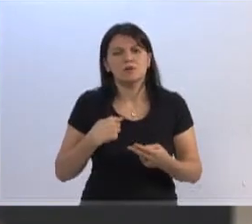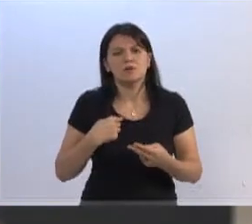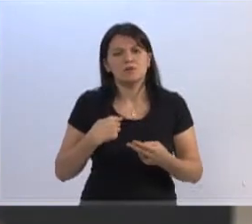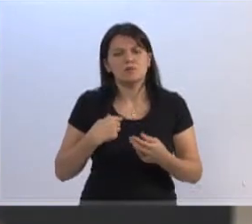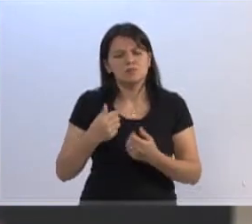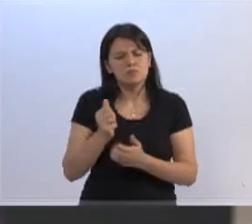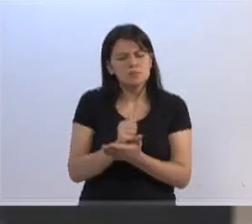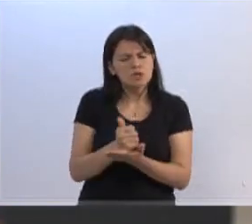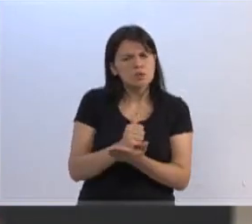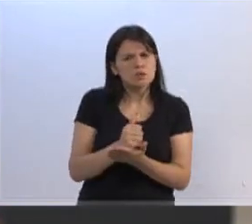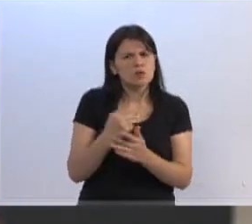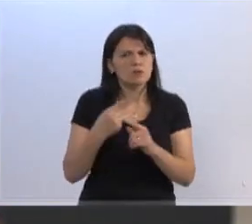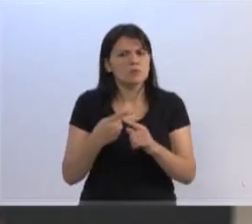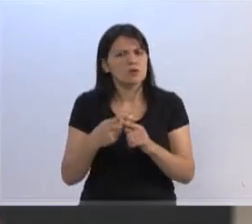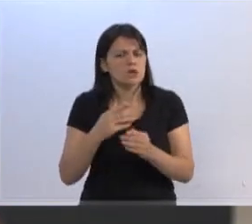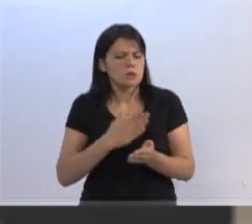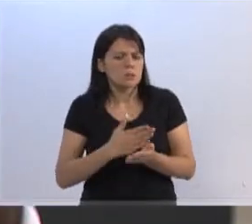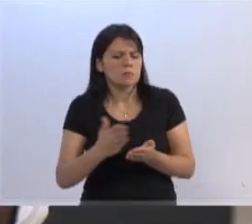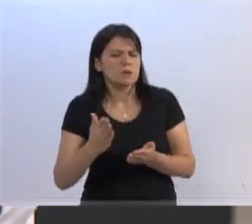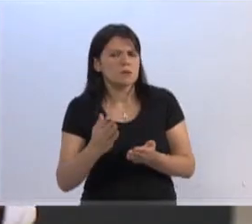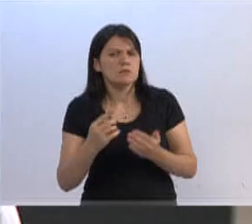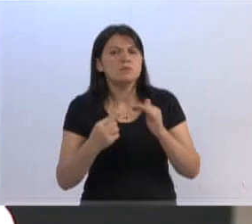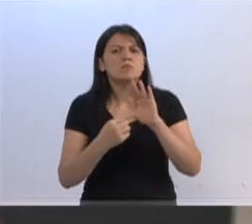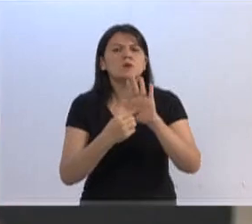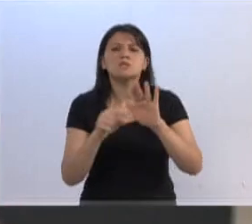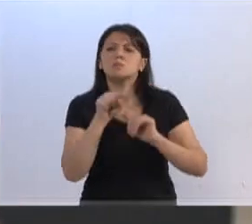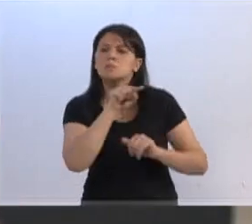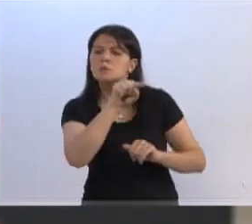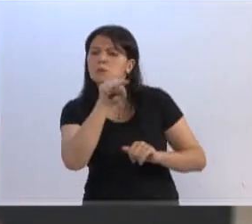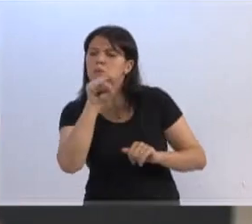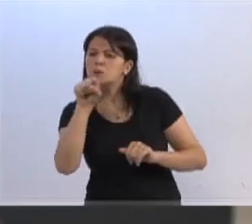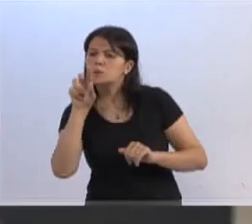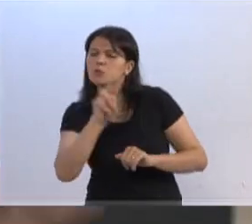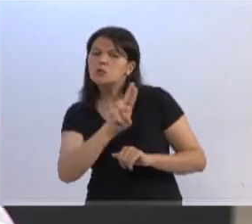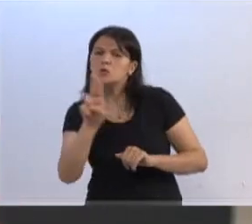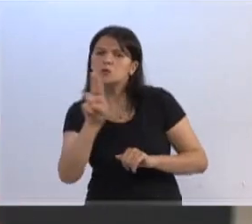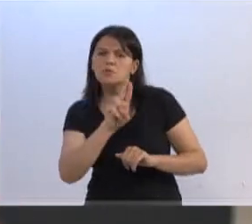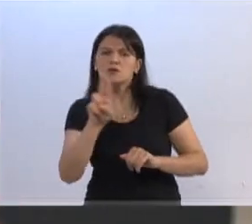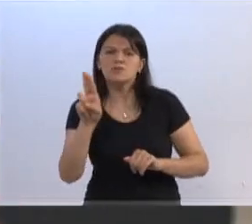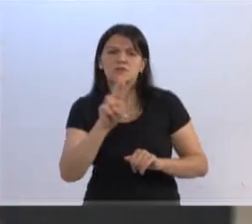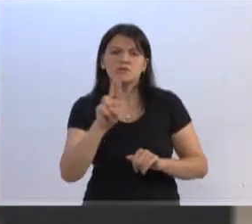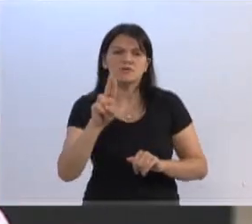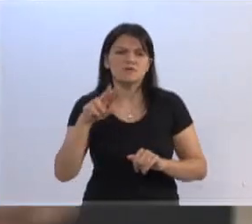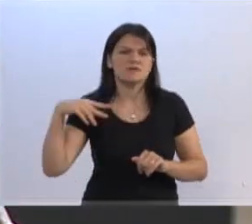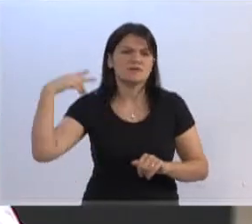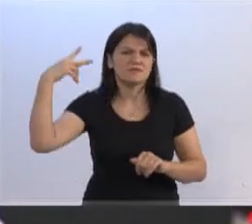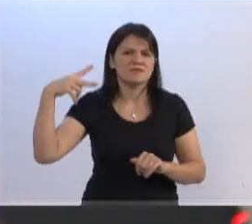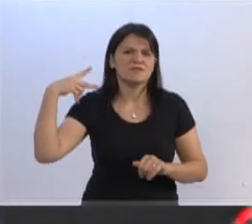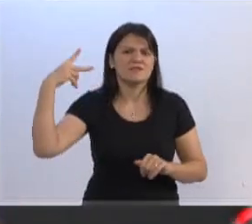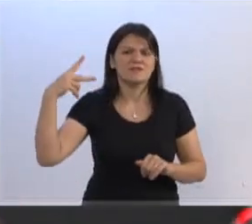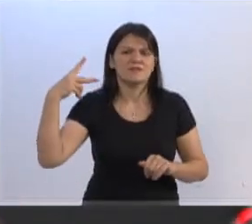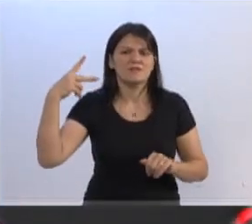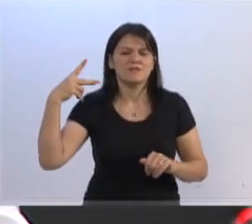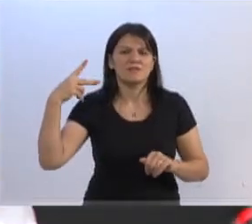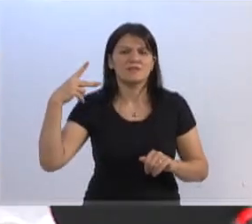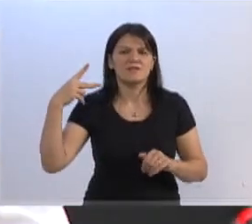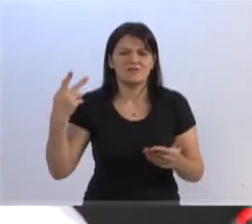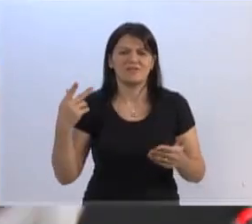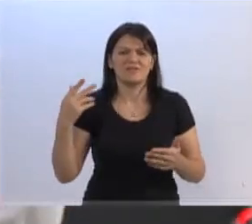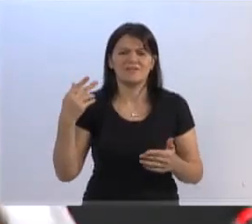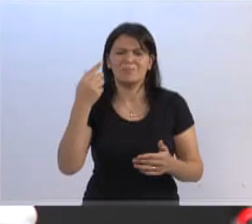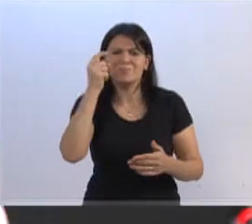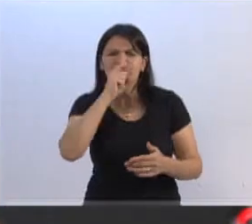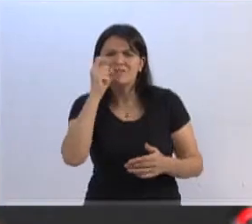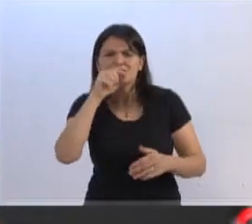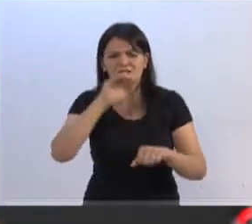conter, porque a partir de agora vou começar a apontar o dedo e dar nome a essa velha política, a essas velhas práticas e essa demagogia barata que é feita aqui dentro. E